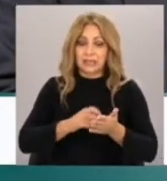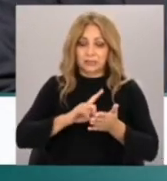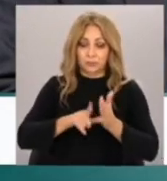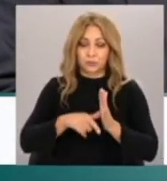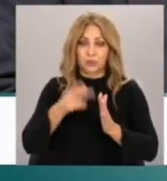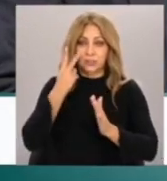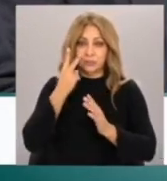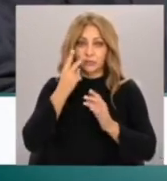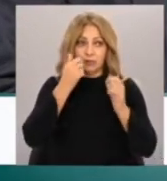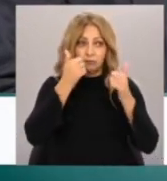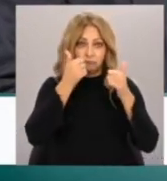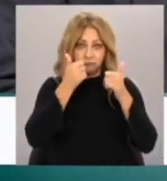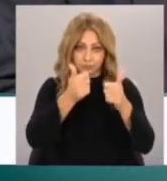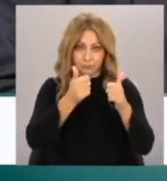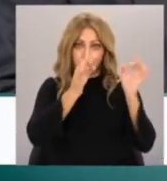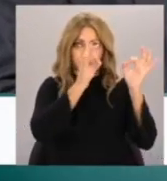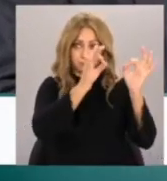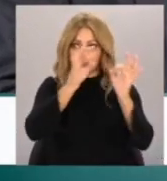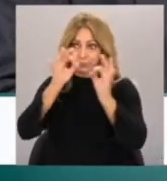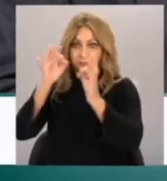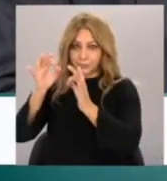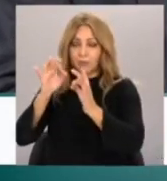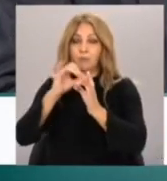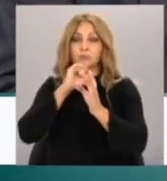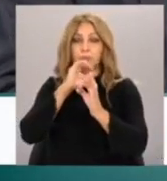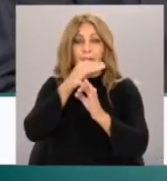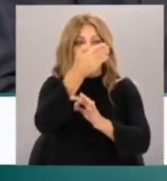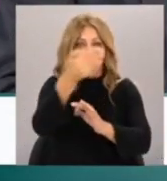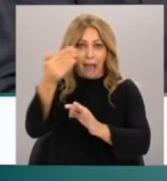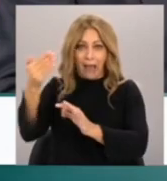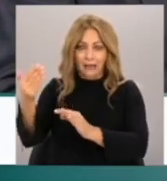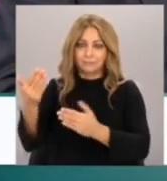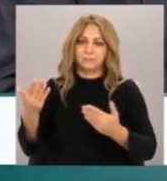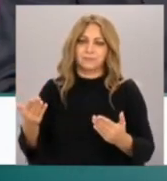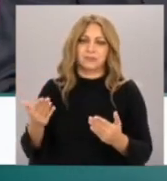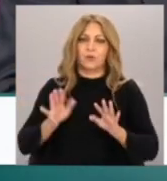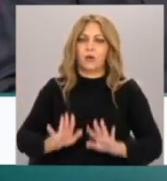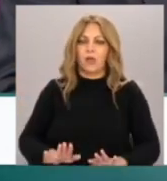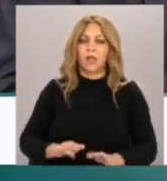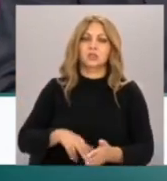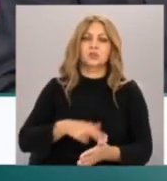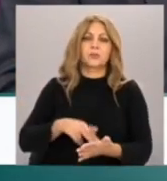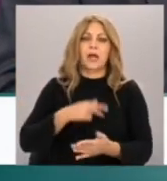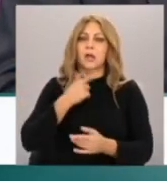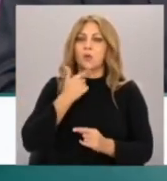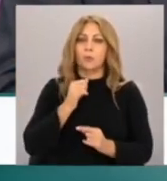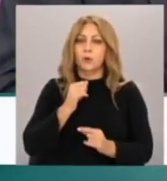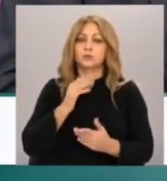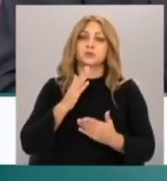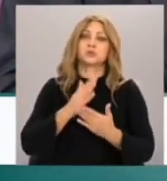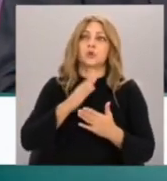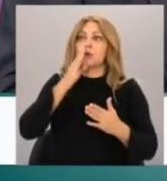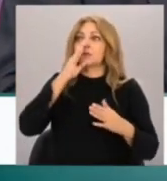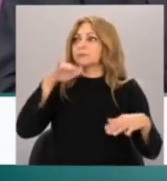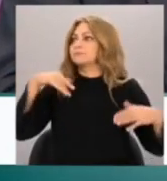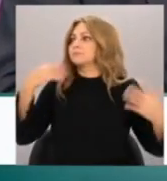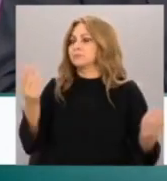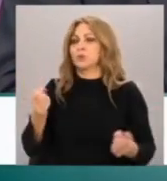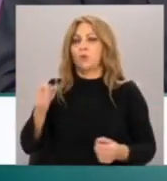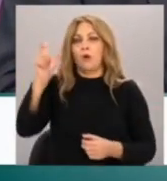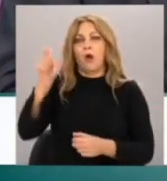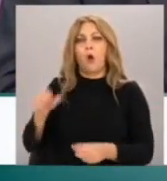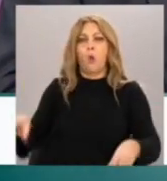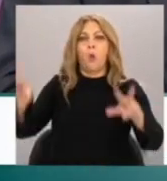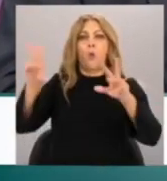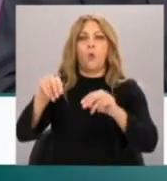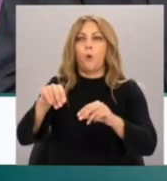projetos de vida das pessoas assegurados e com oportunidades não é lícito esperar não é lícito esperar a menos que se envolve um homem novo é mesmo